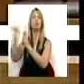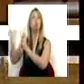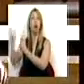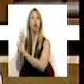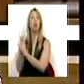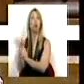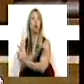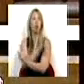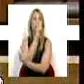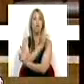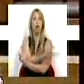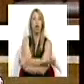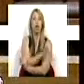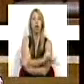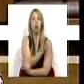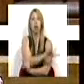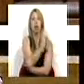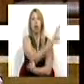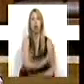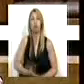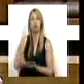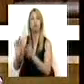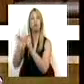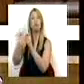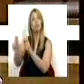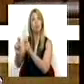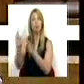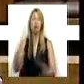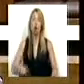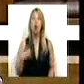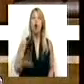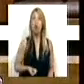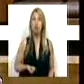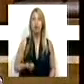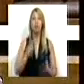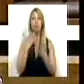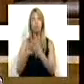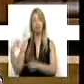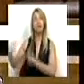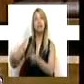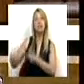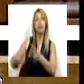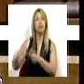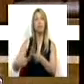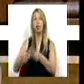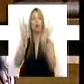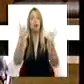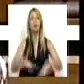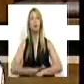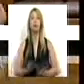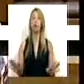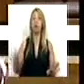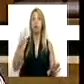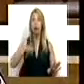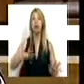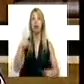tirava aos mais frágeis. Os Verdes contribuíram para que esse ciclo tivesse um fim e que